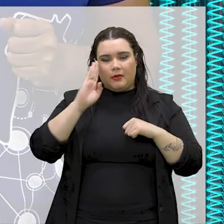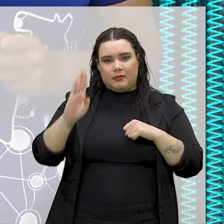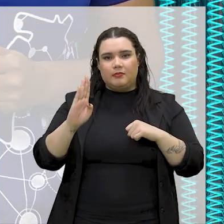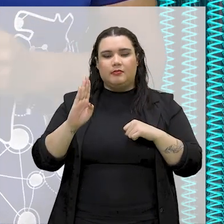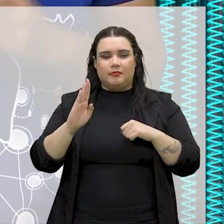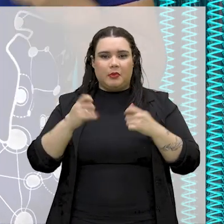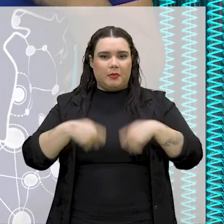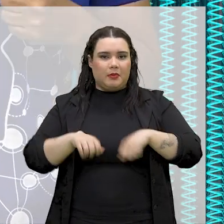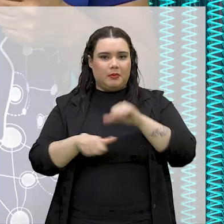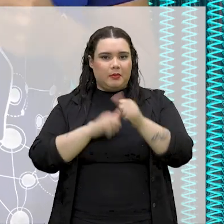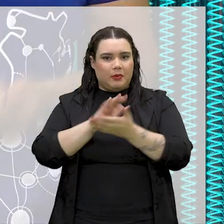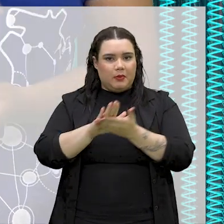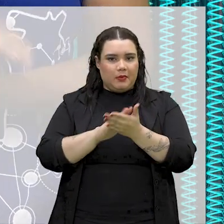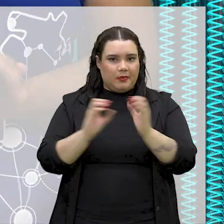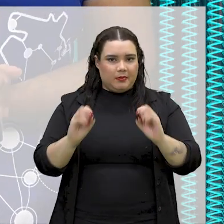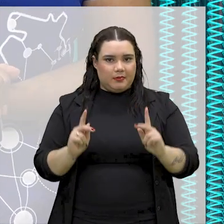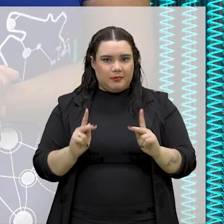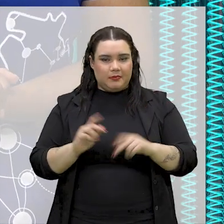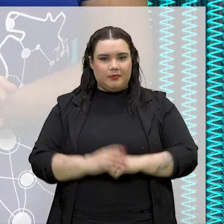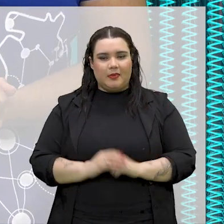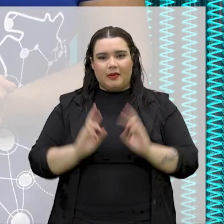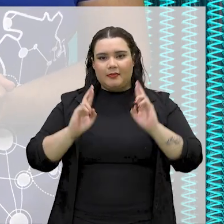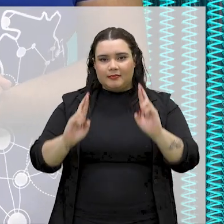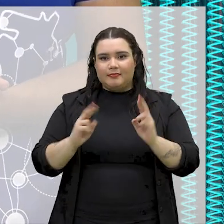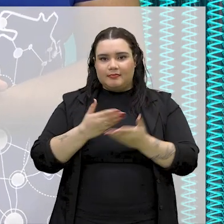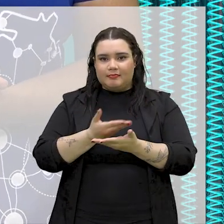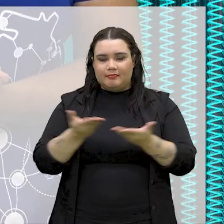mexemos aí. Alright? Eu espero que